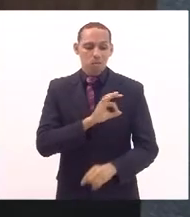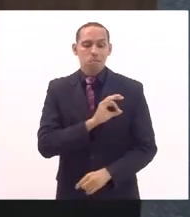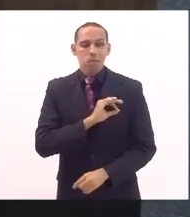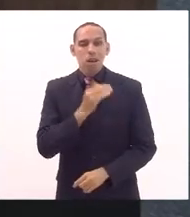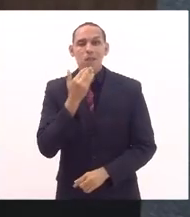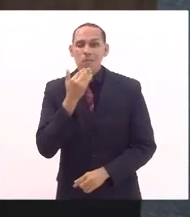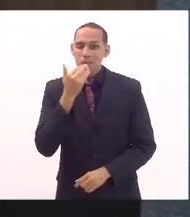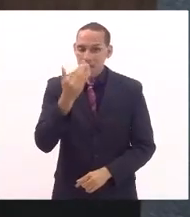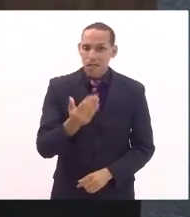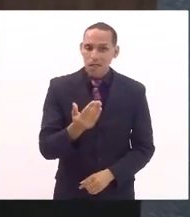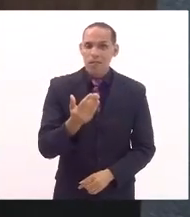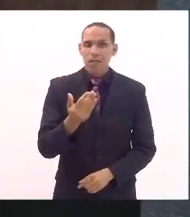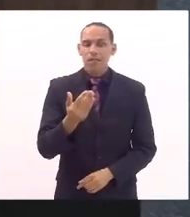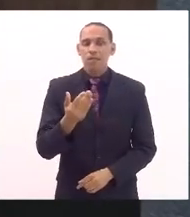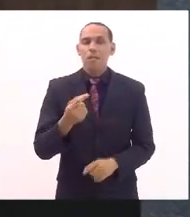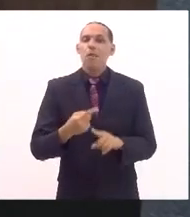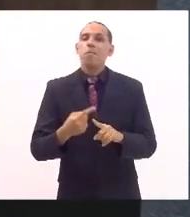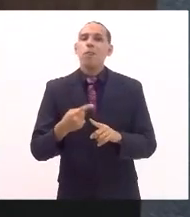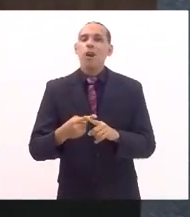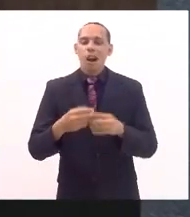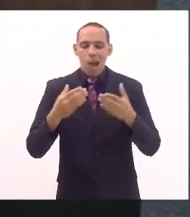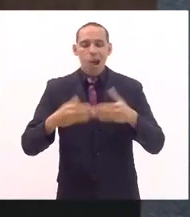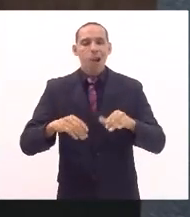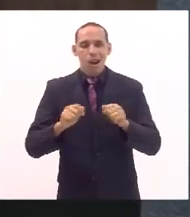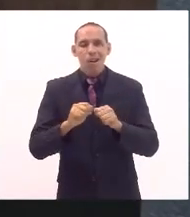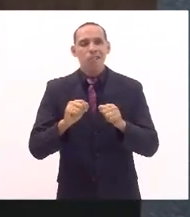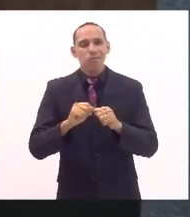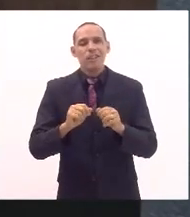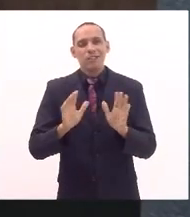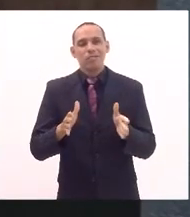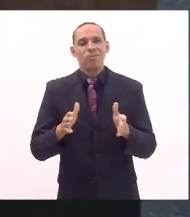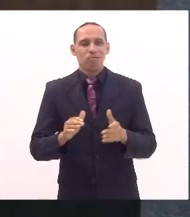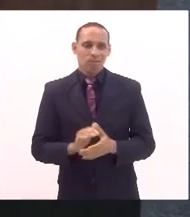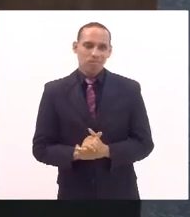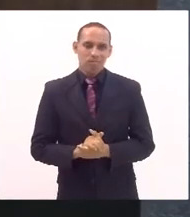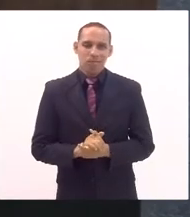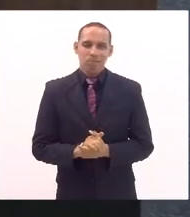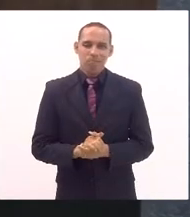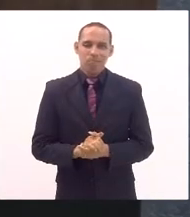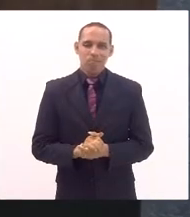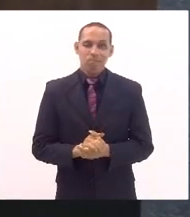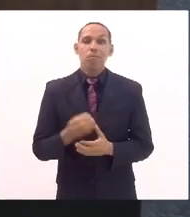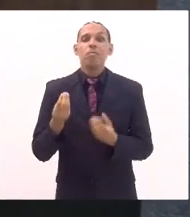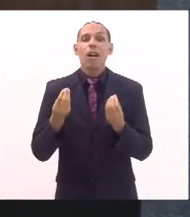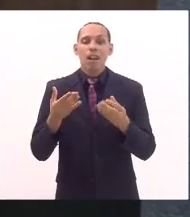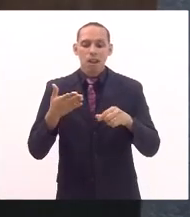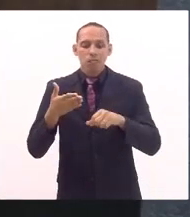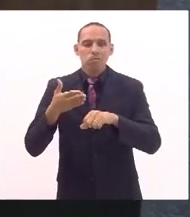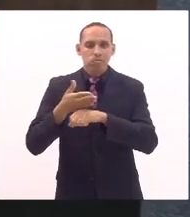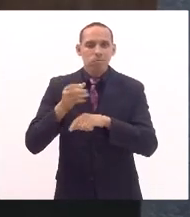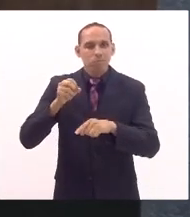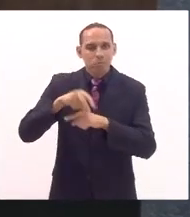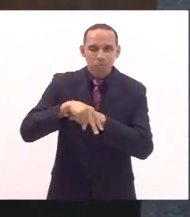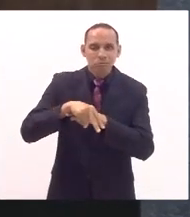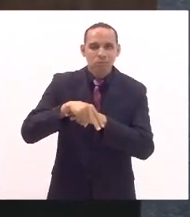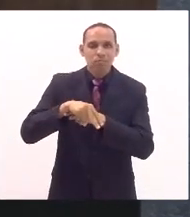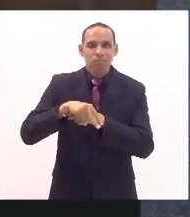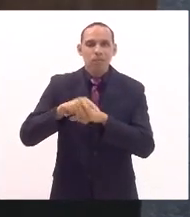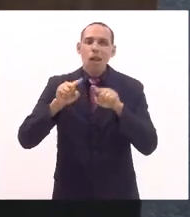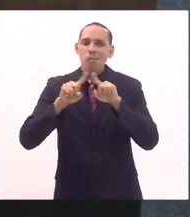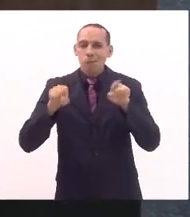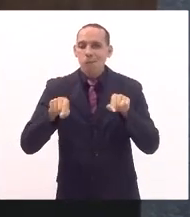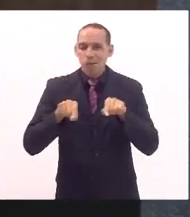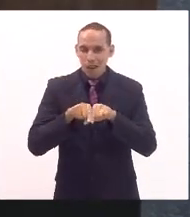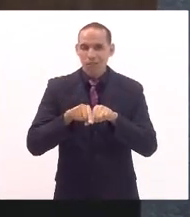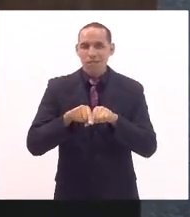policiais militares que realizavam Esse concurso paga o quadro de oficiais o militar